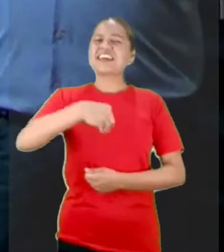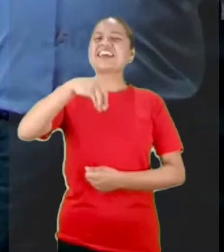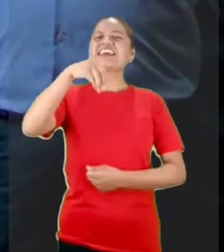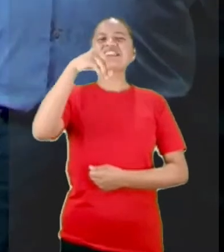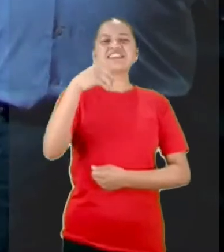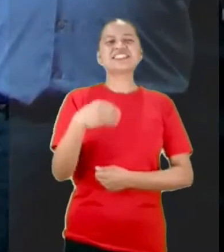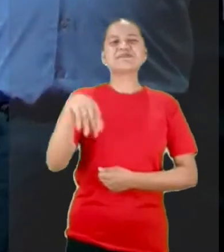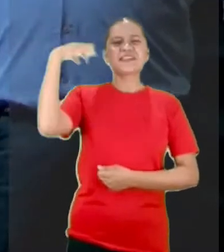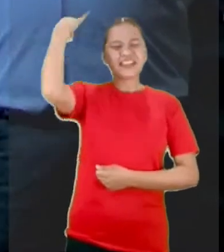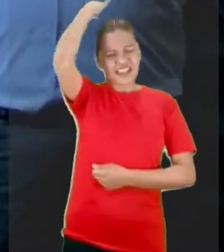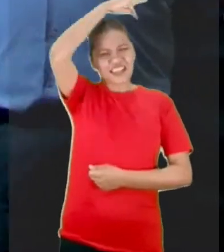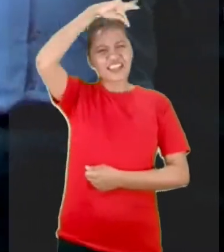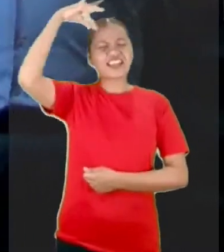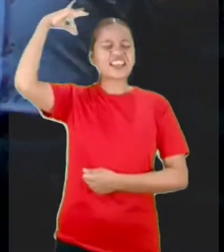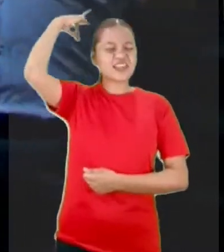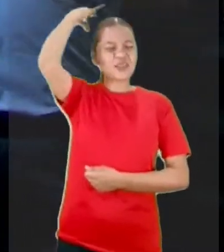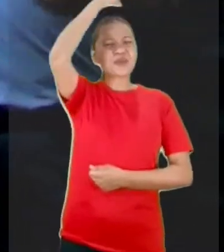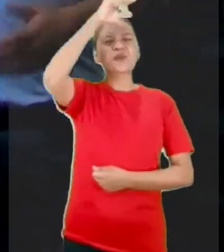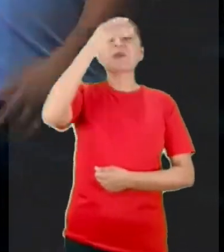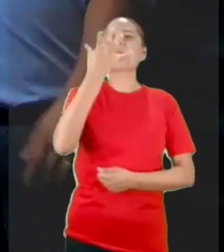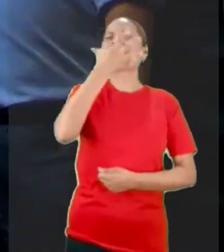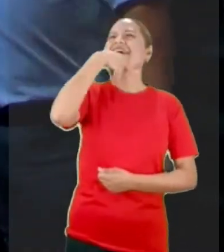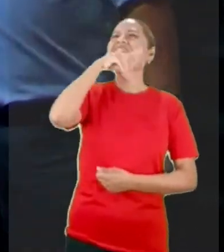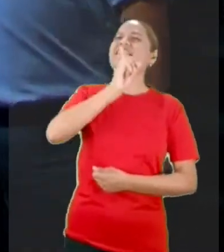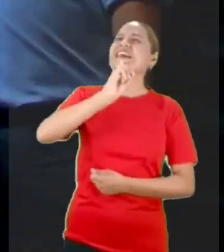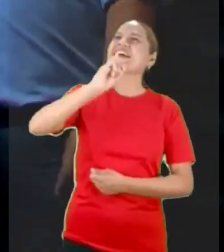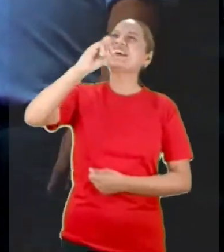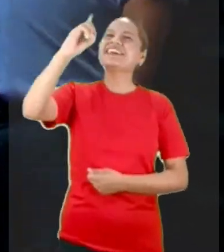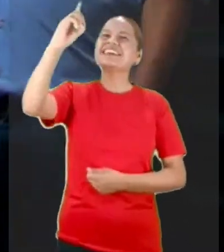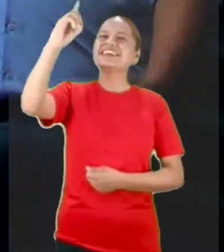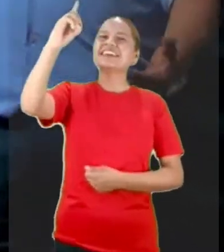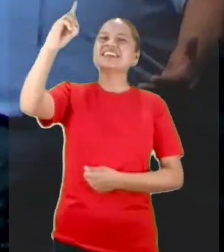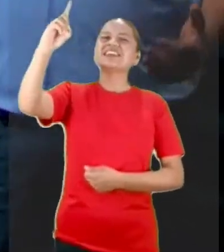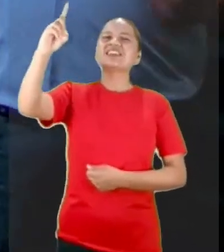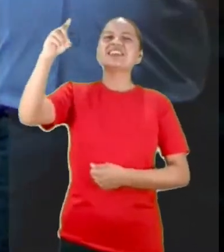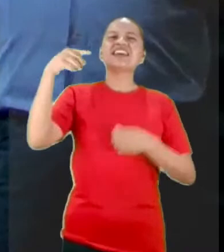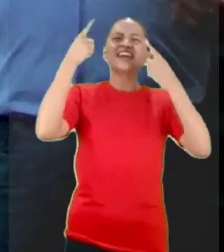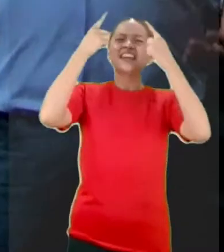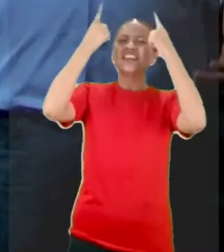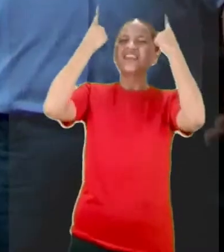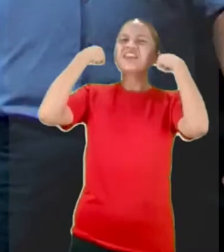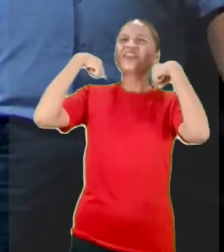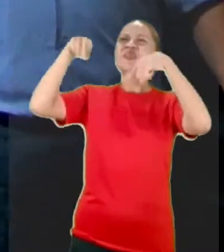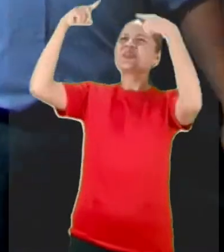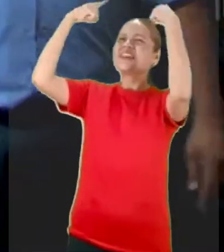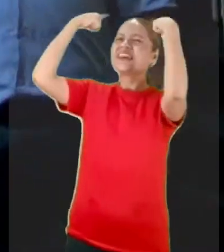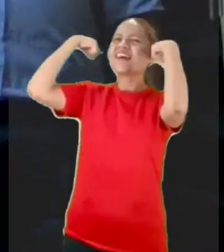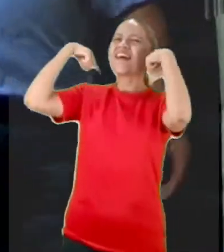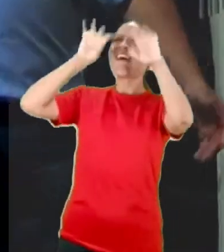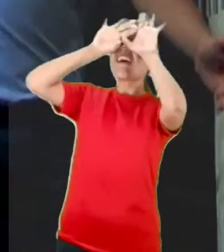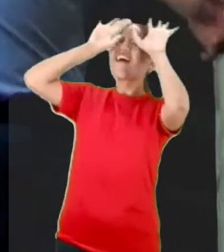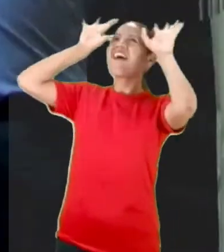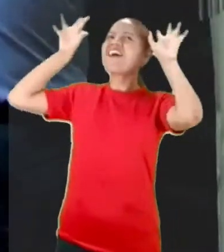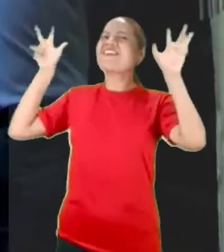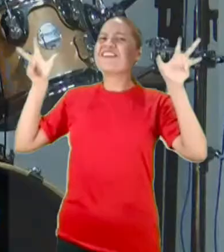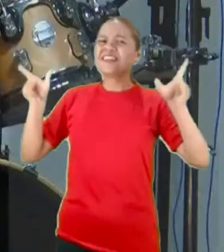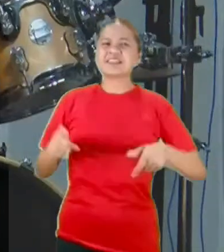Filho, Espírito e Pai, Cordeiro e